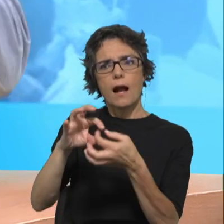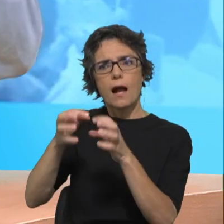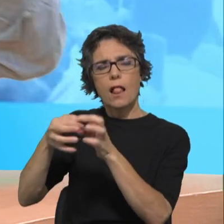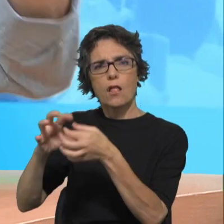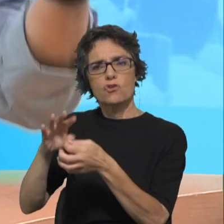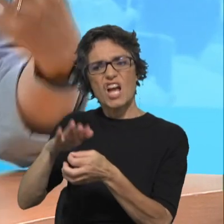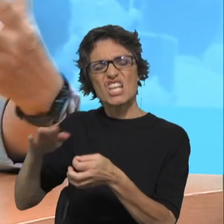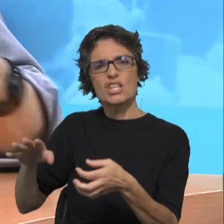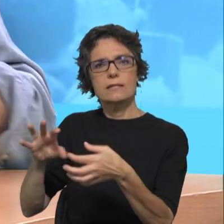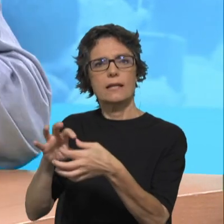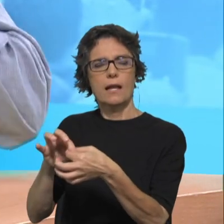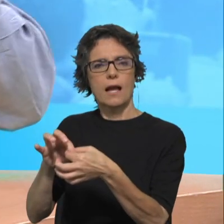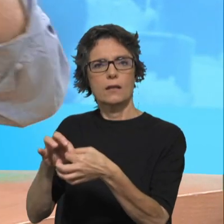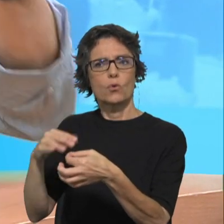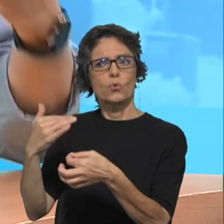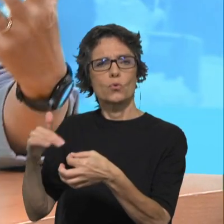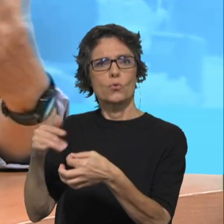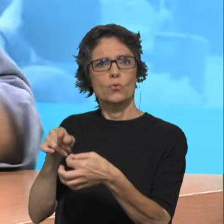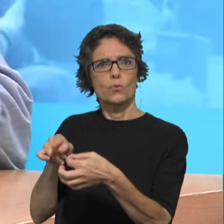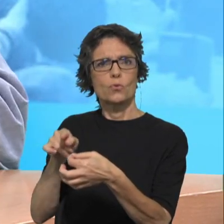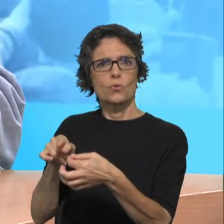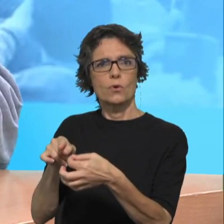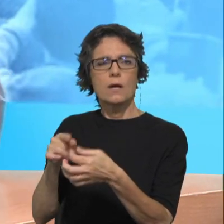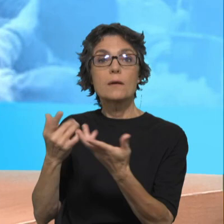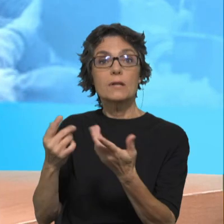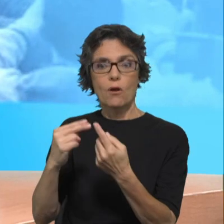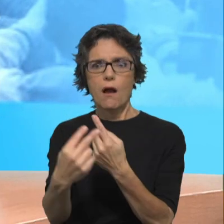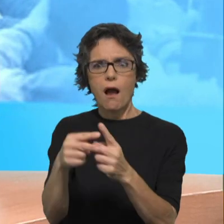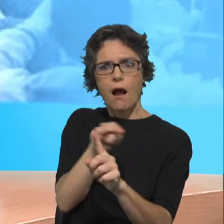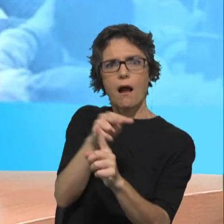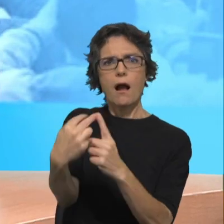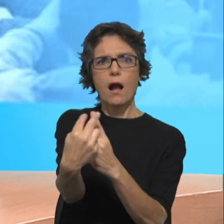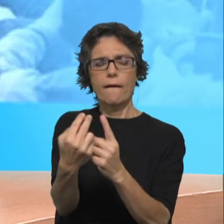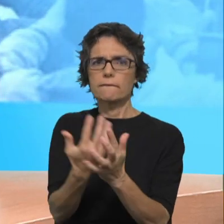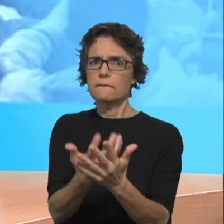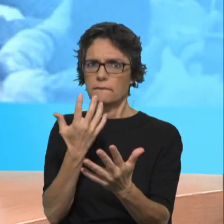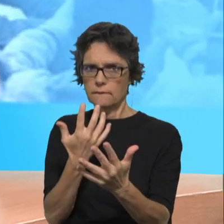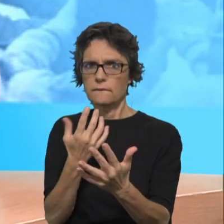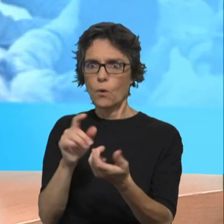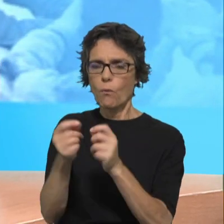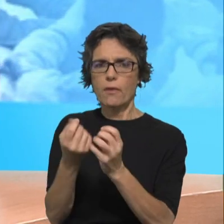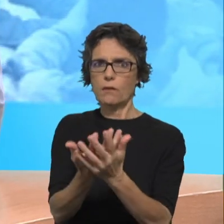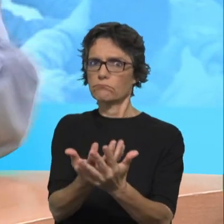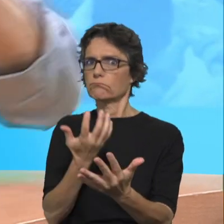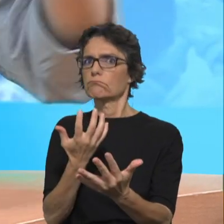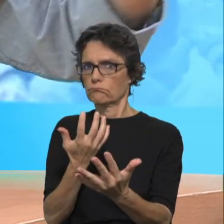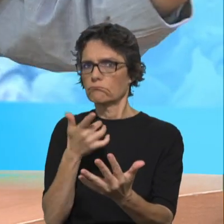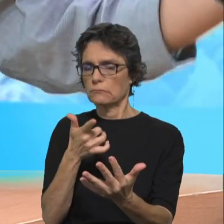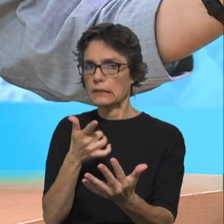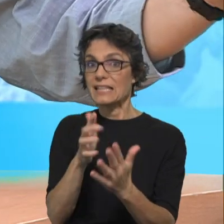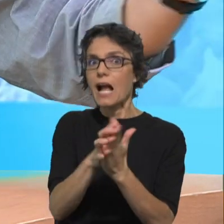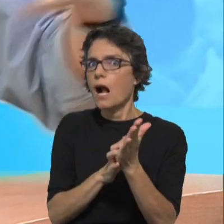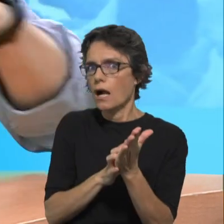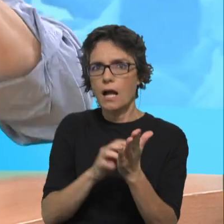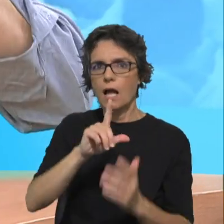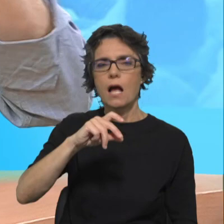este amplo diálogo, esta ampla escuta para poder lidar com este problema. Do meu ponto de vista, a Laudato Si abre-nos este